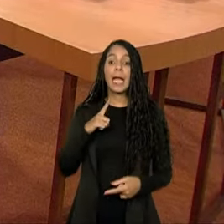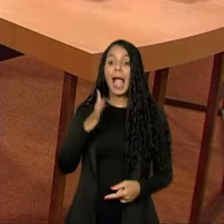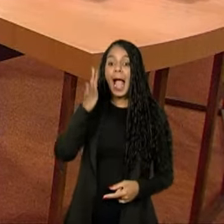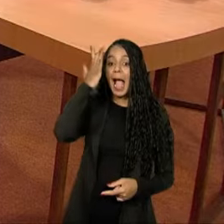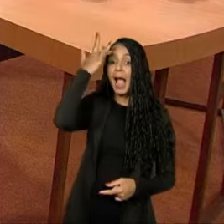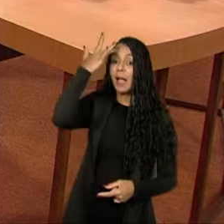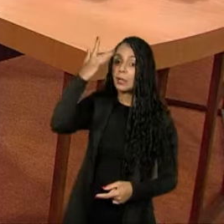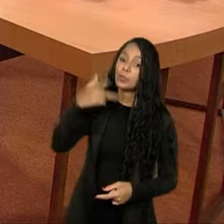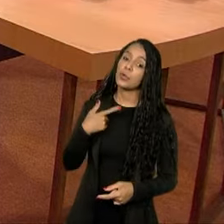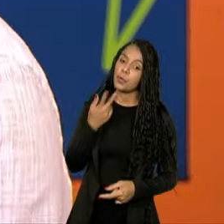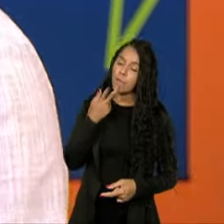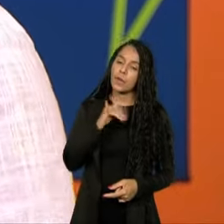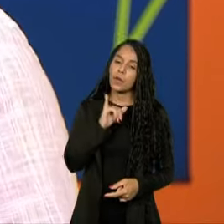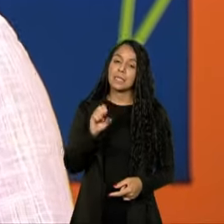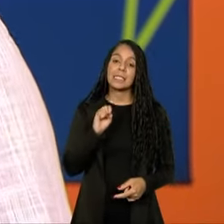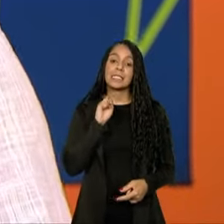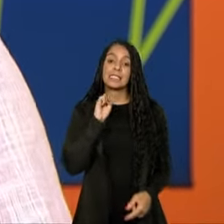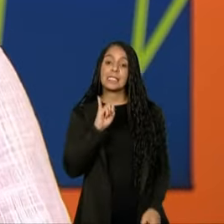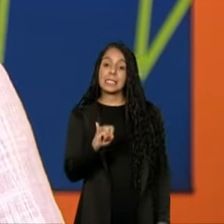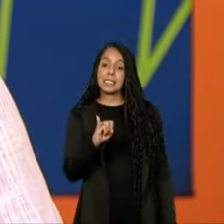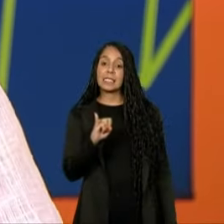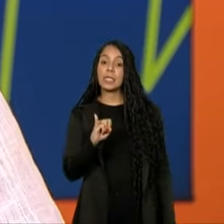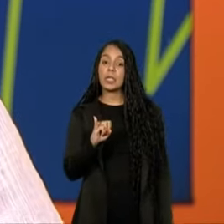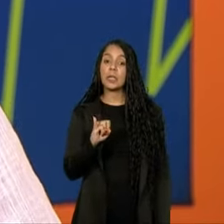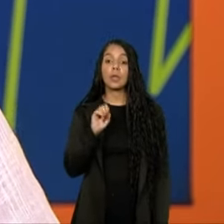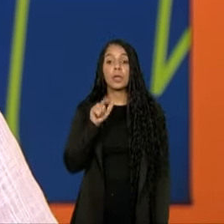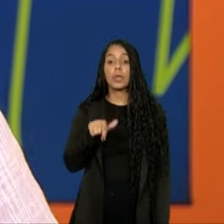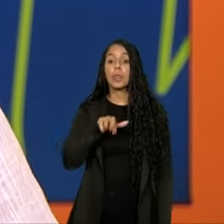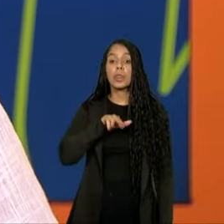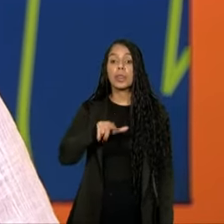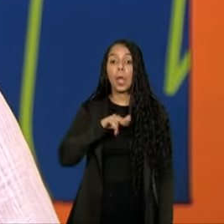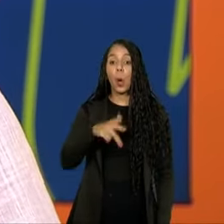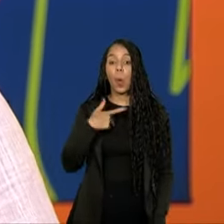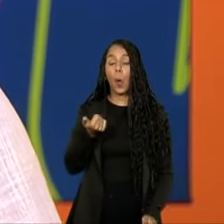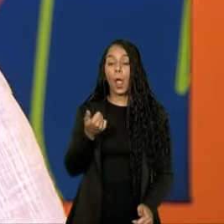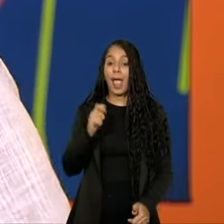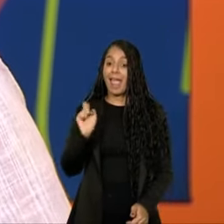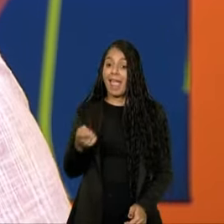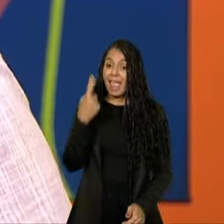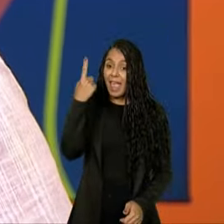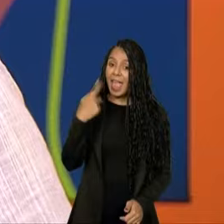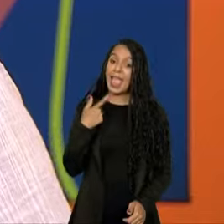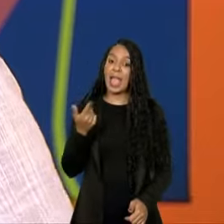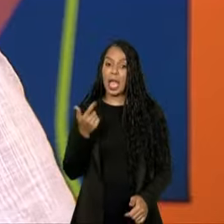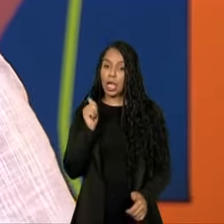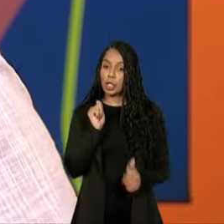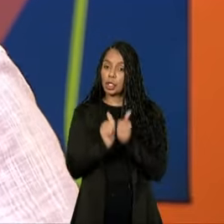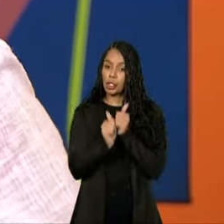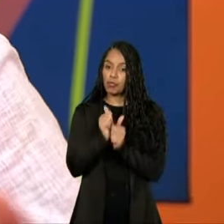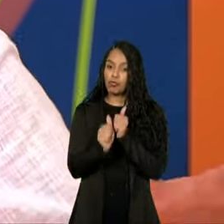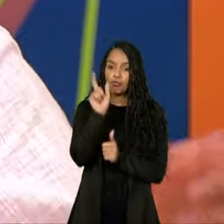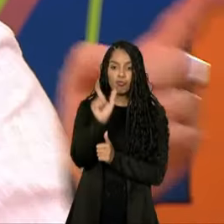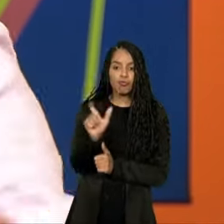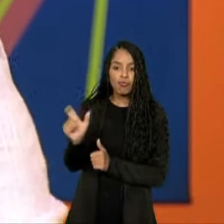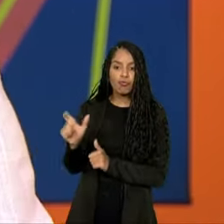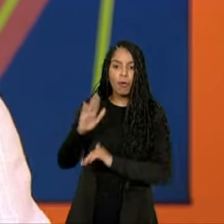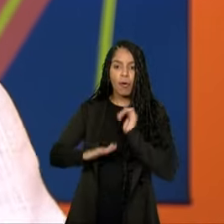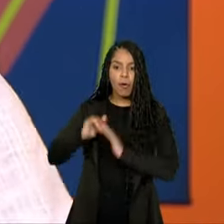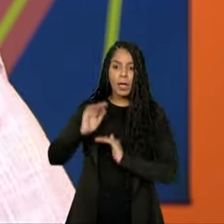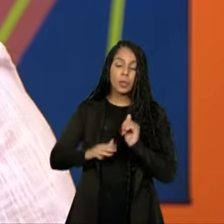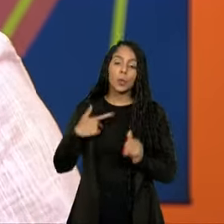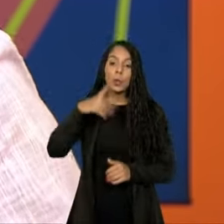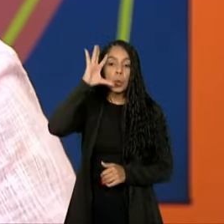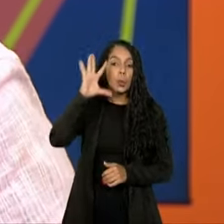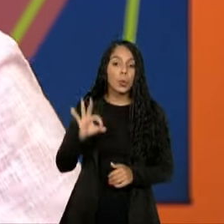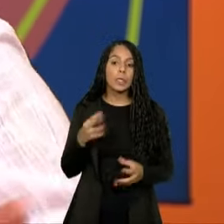e eu quero te colocar isso, é que se você racismo, né, não gente? Foi jogador, se você não está em campo e não entende como é que a bola chegou,